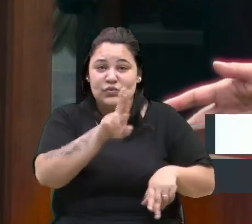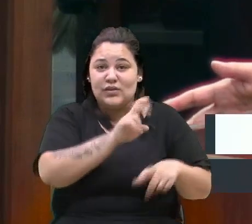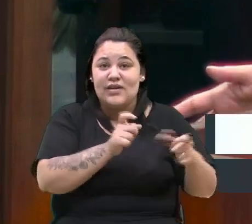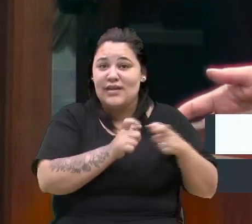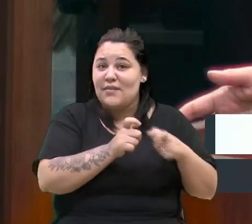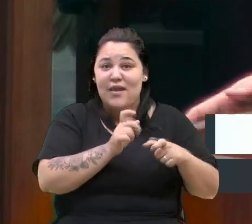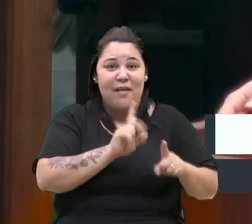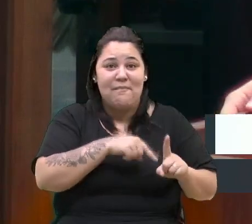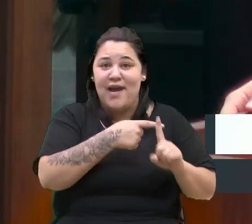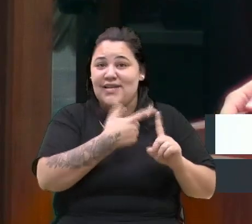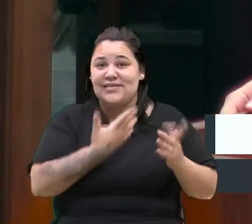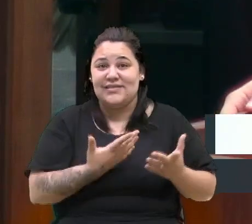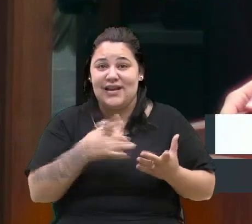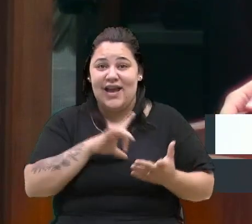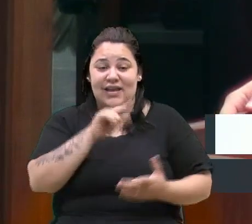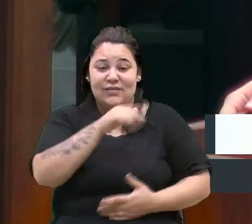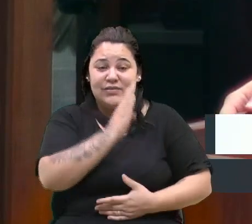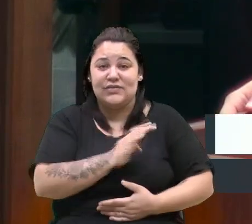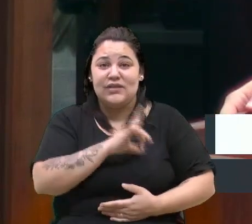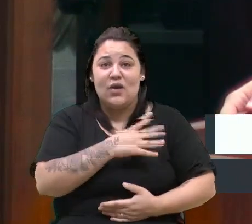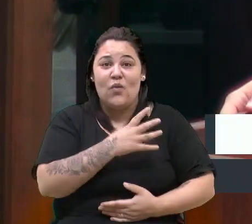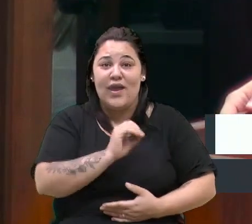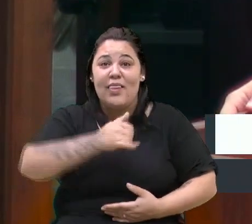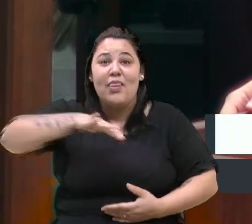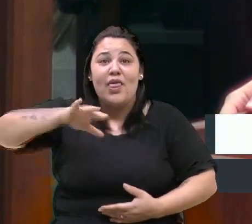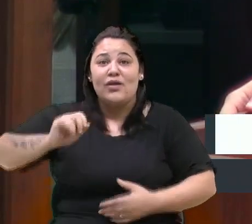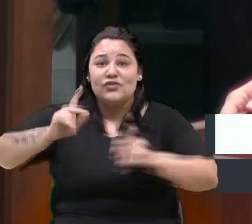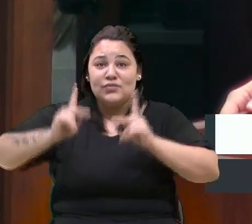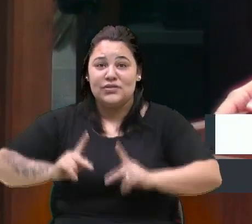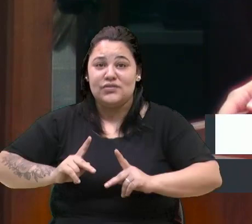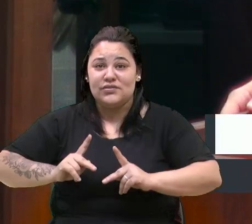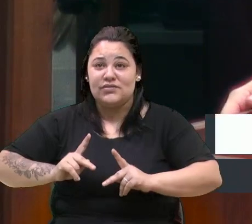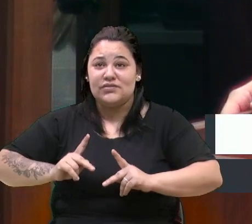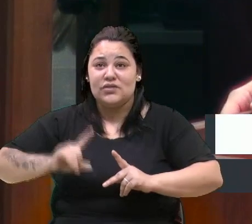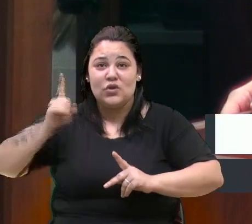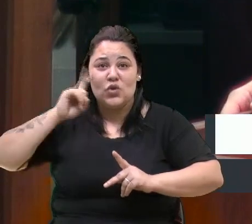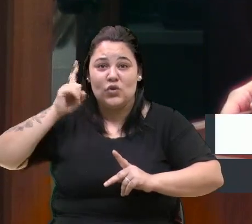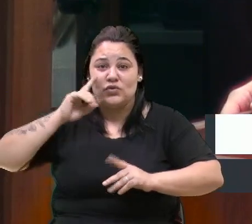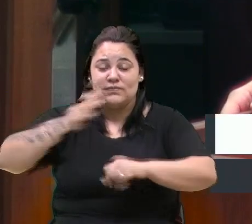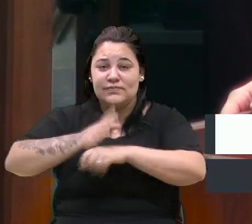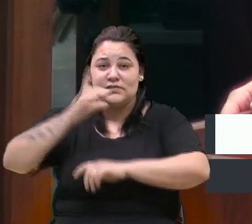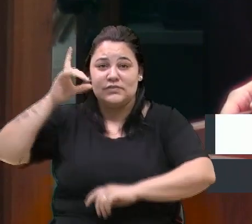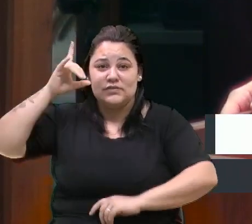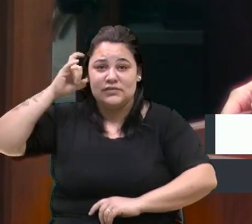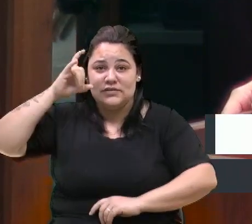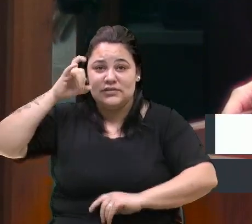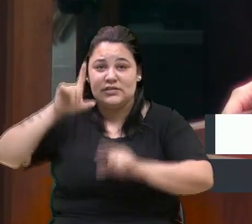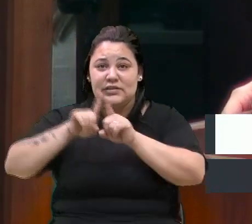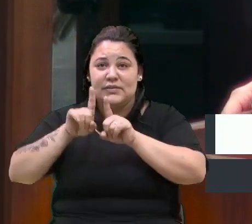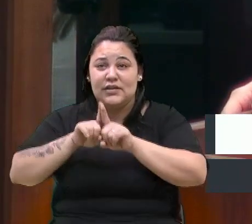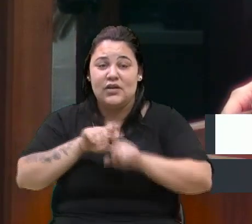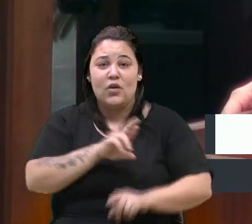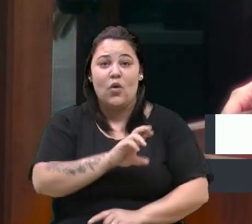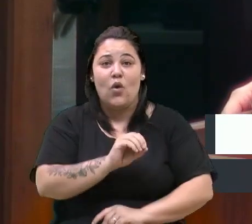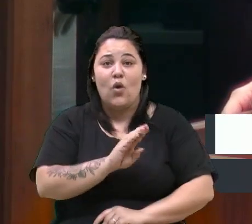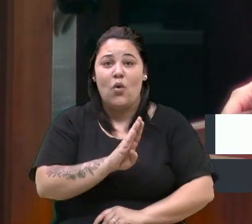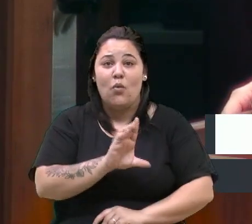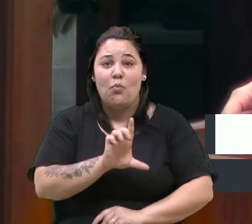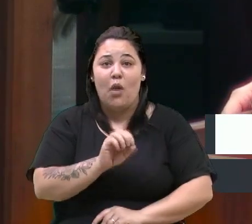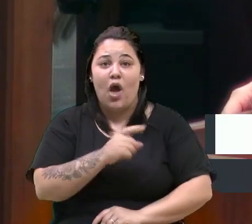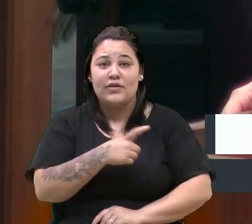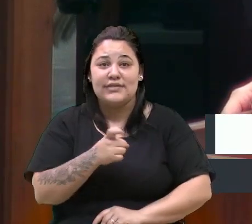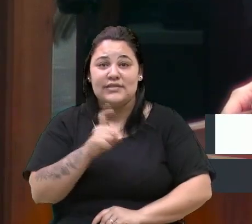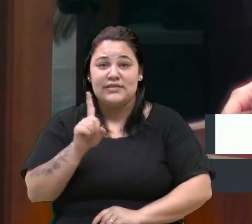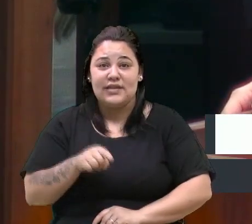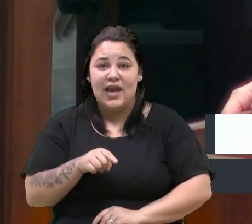40 milhões de pessoas que são ativas por dia no Instagram, e o Roblox, que é um